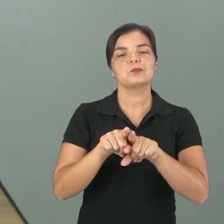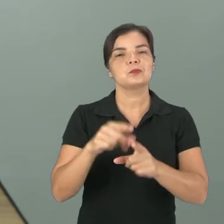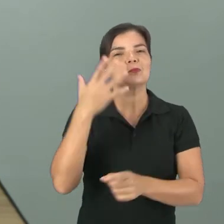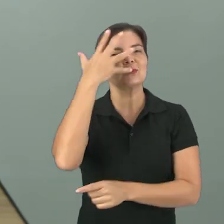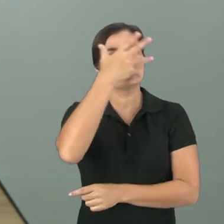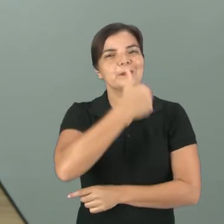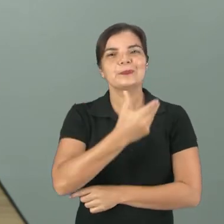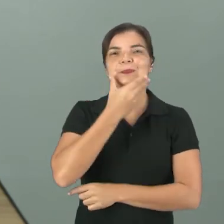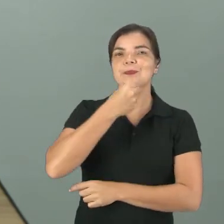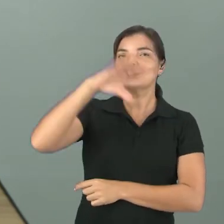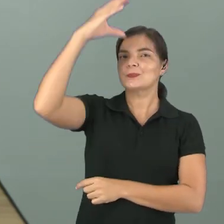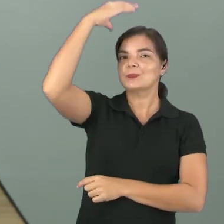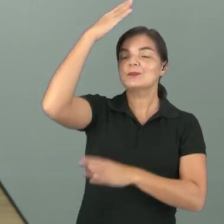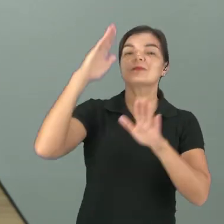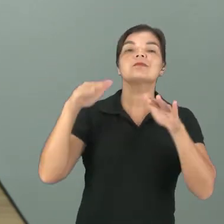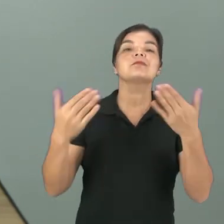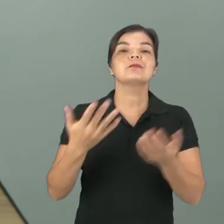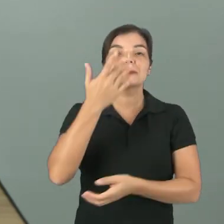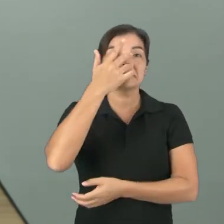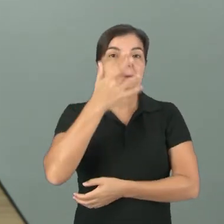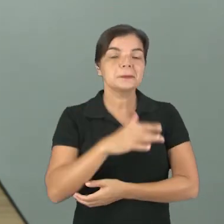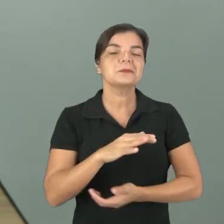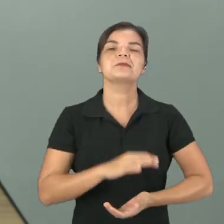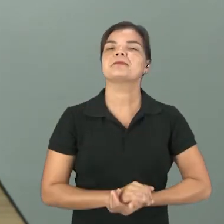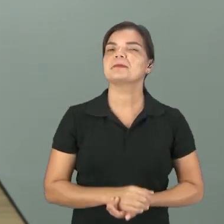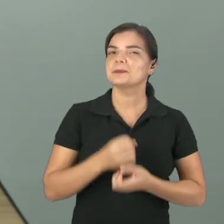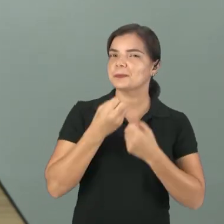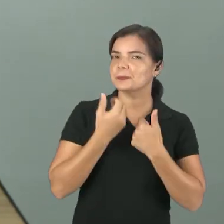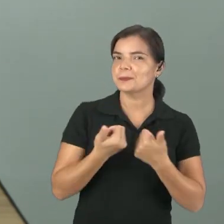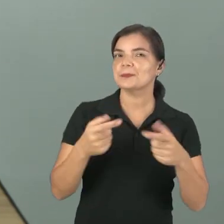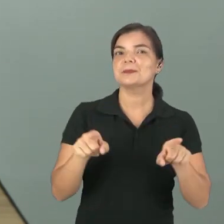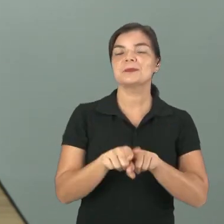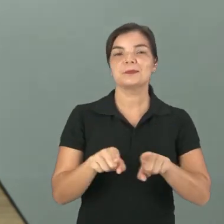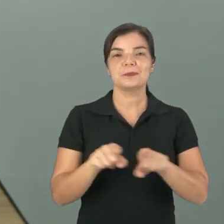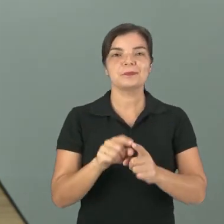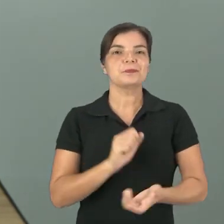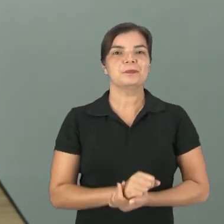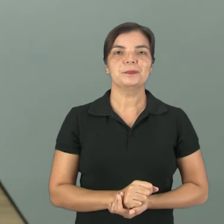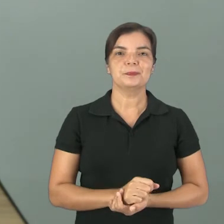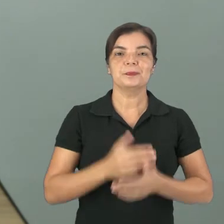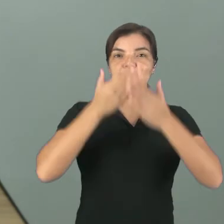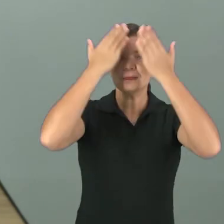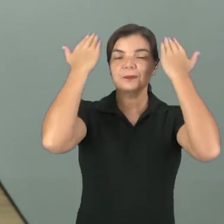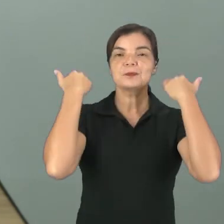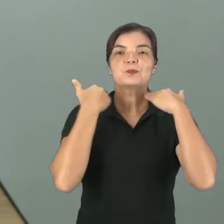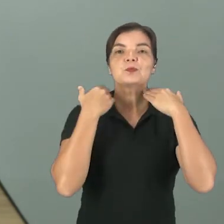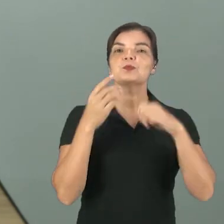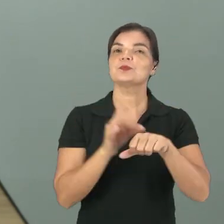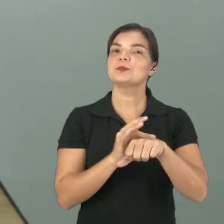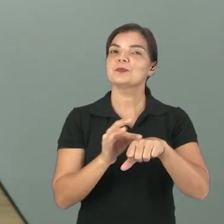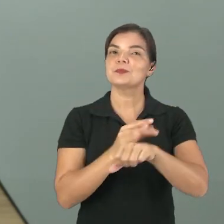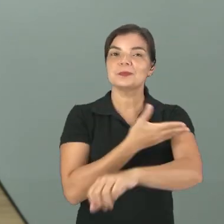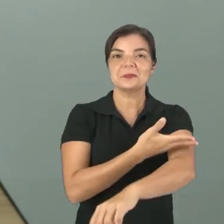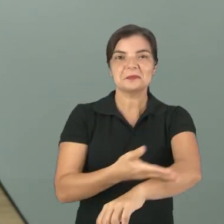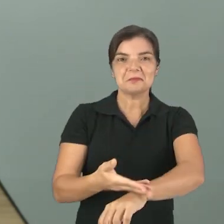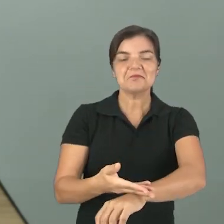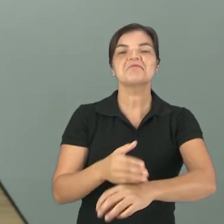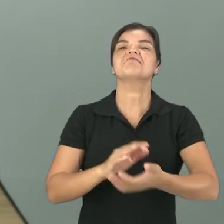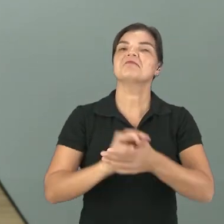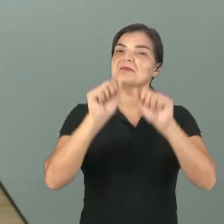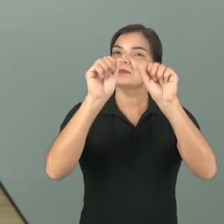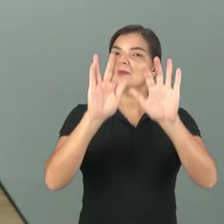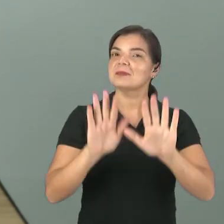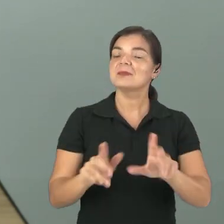belo príncipe. Qual foi, crianças? Muito bem, nós estamos falando da Branca de Neve, olha